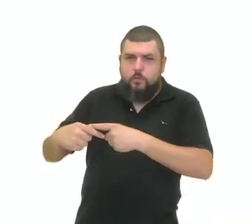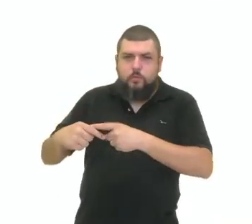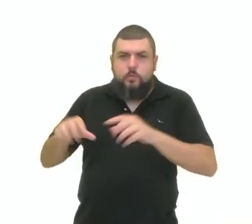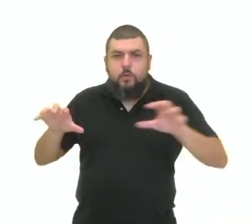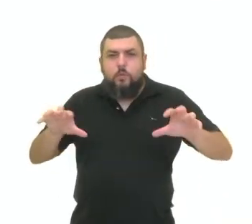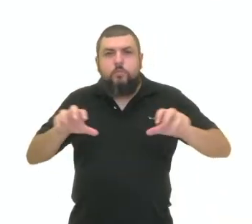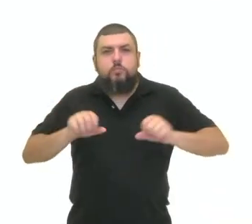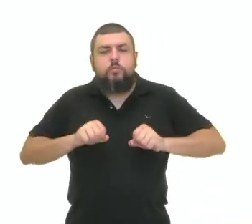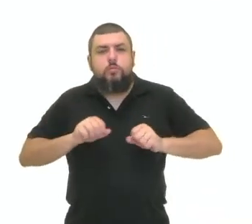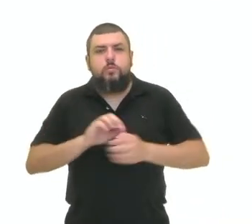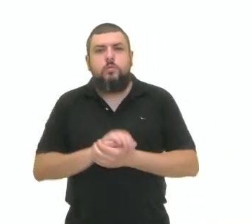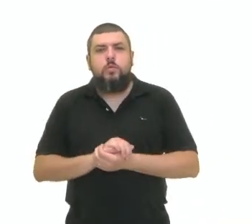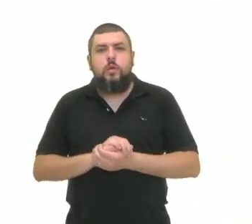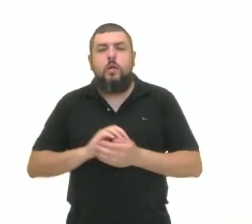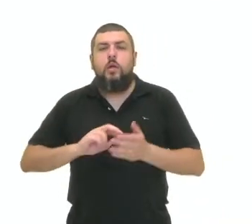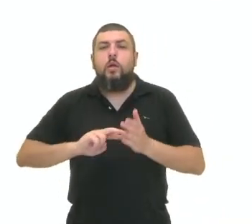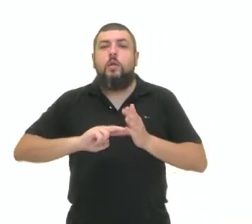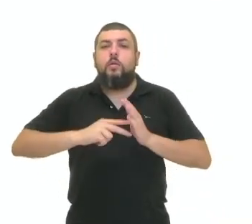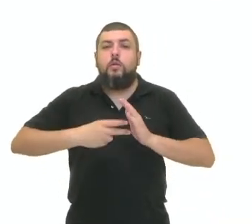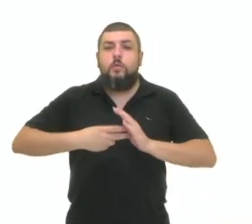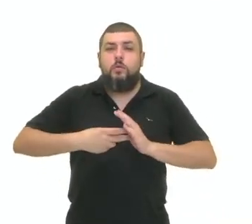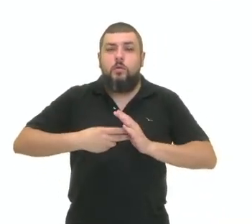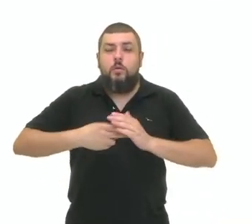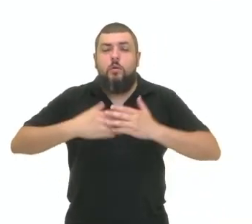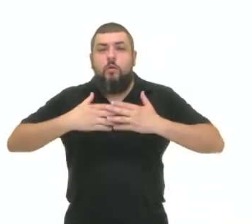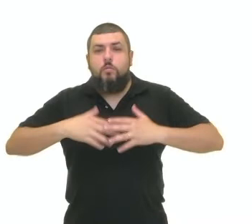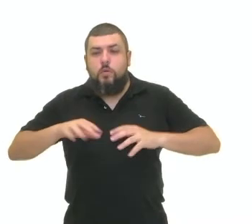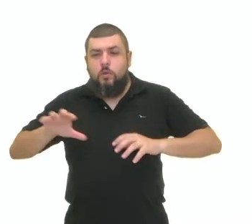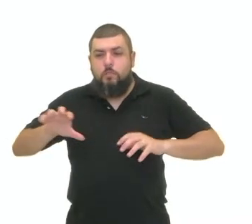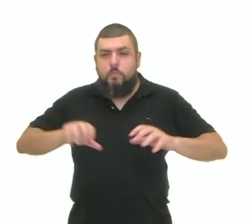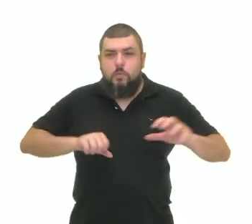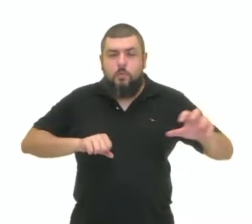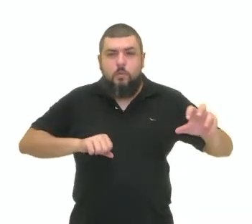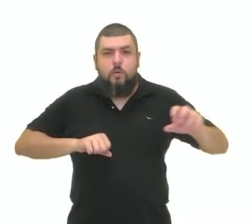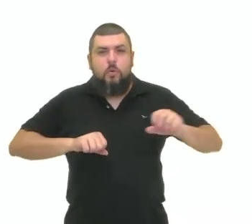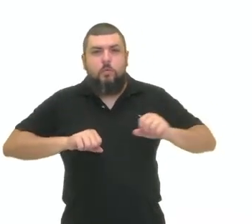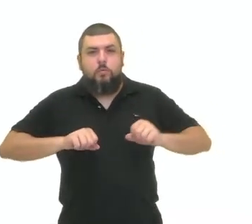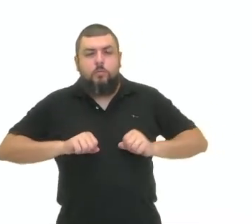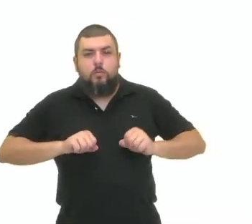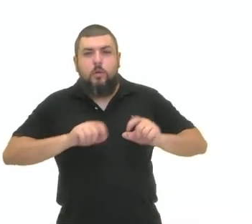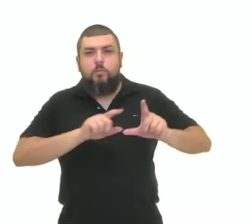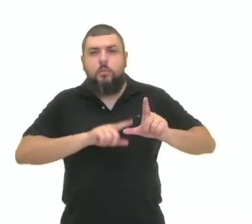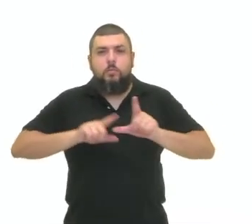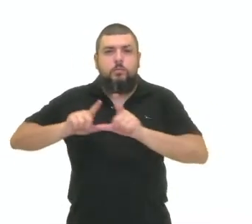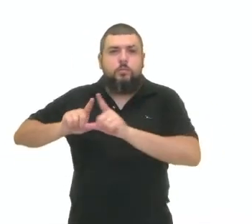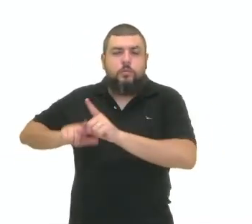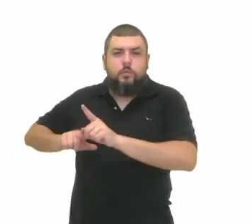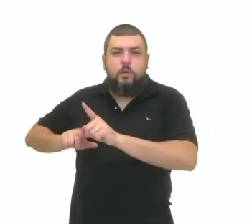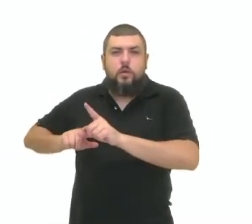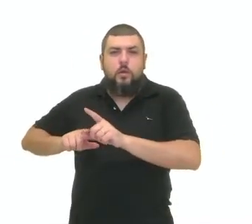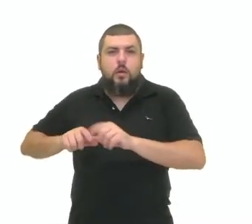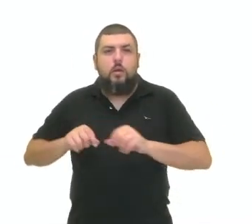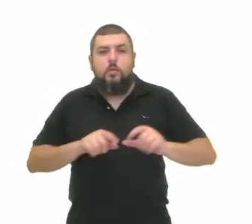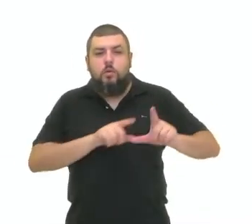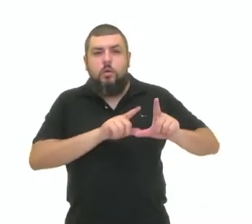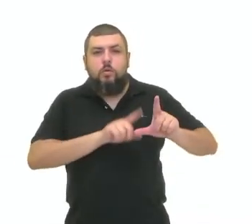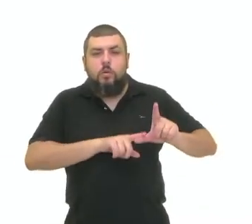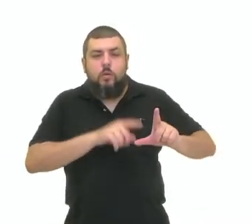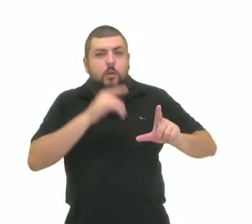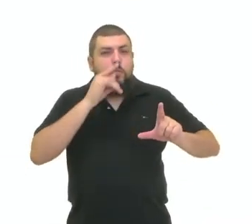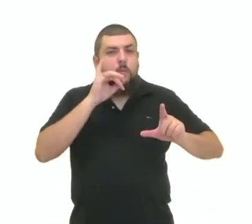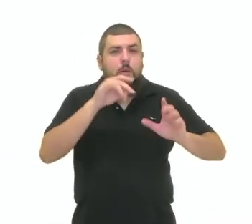cada organismo herda 2 alelos, um proveniente da mãe e o